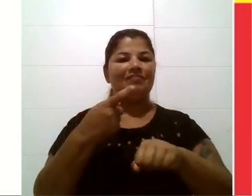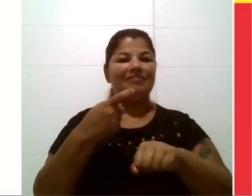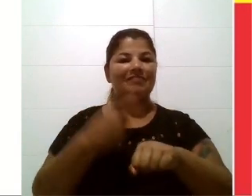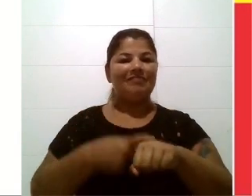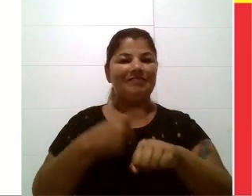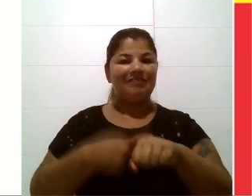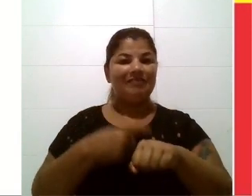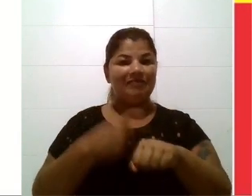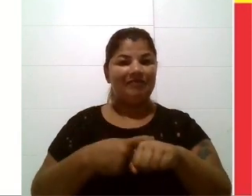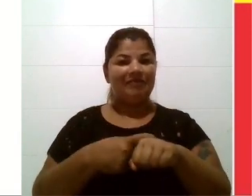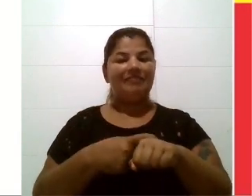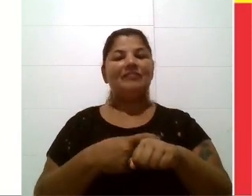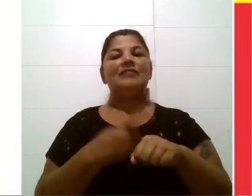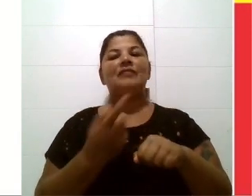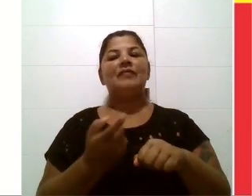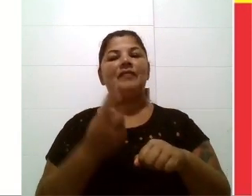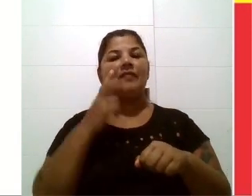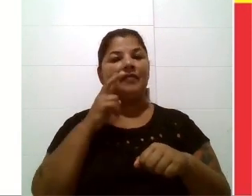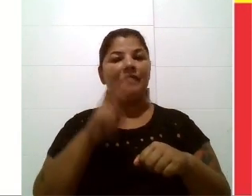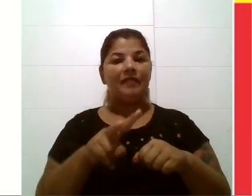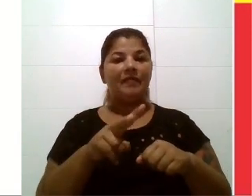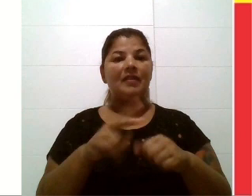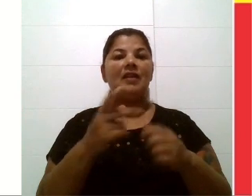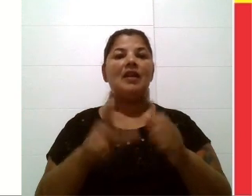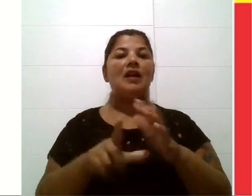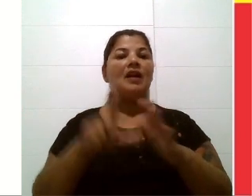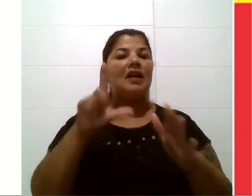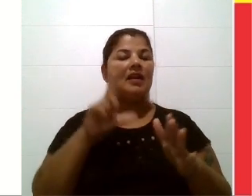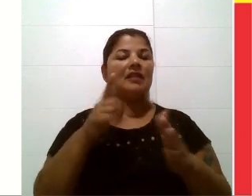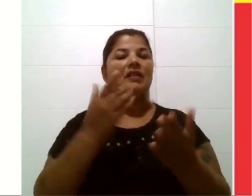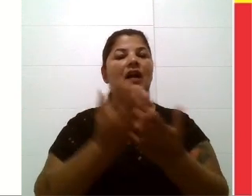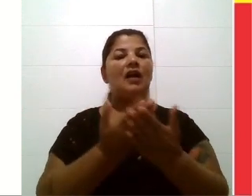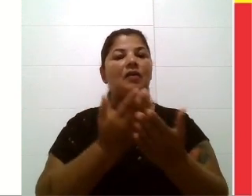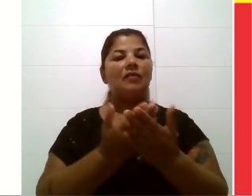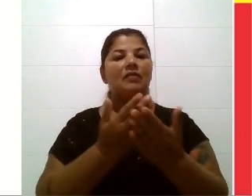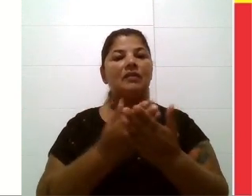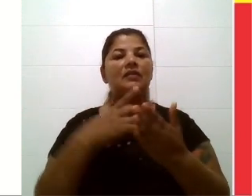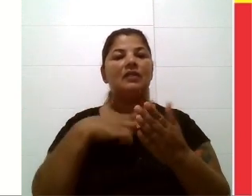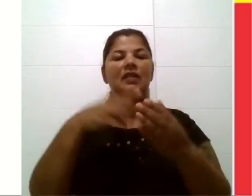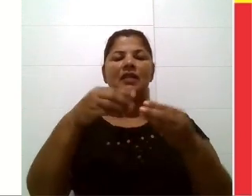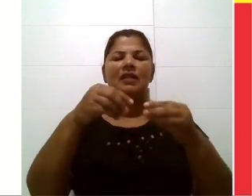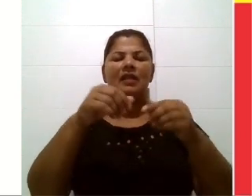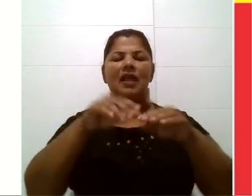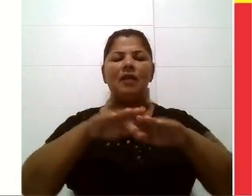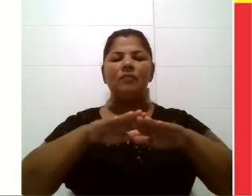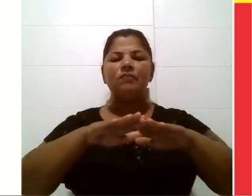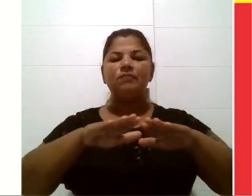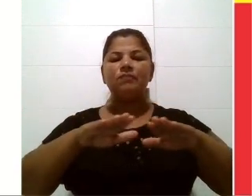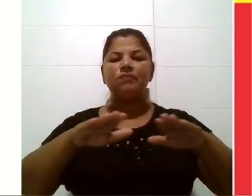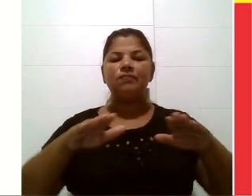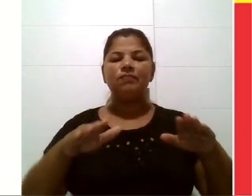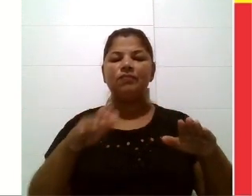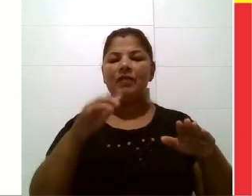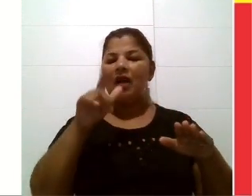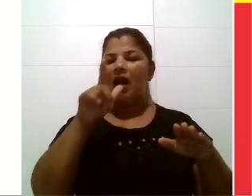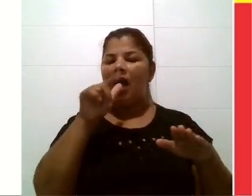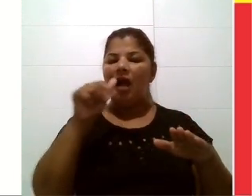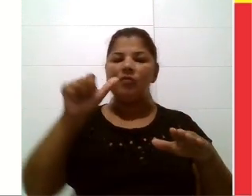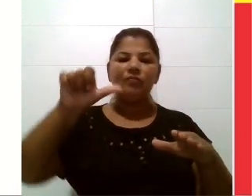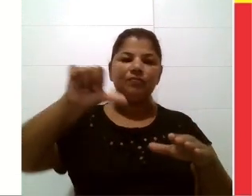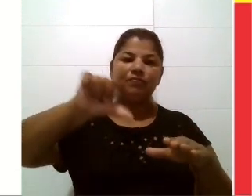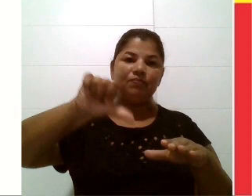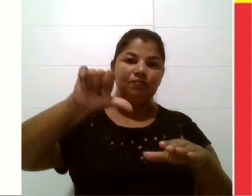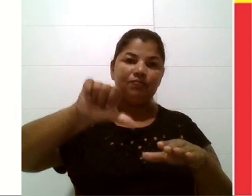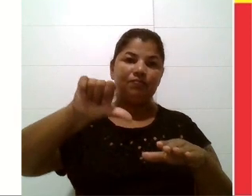gente viu, né, que nas imagens iniciais da aula que existe uma camada de terra lá sendo regada, sendo plantada,